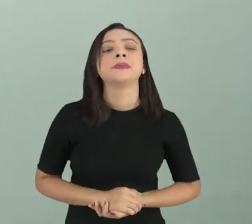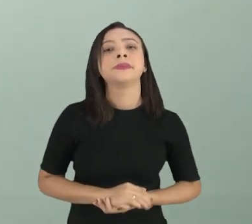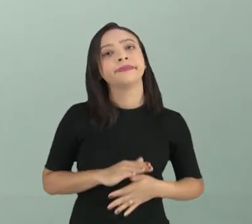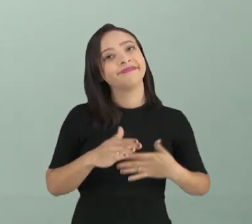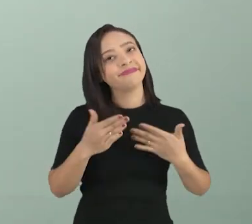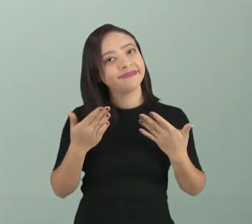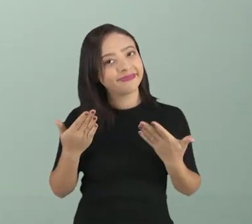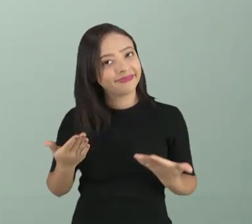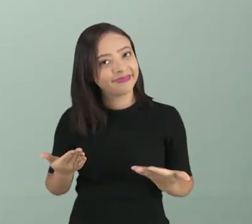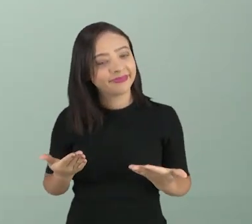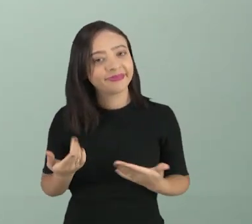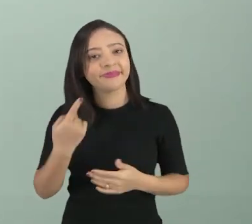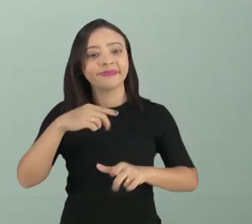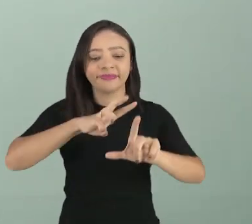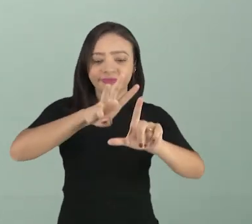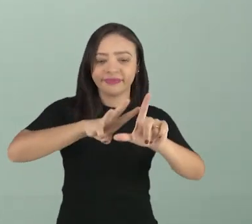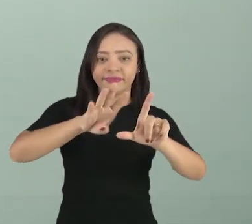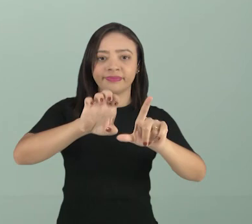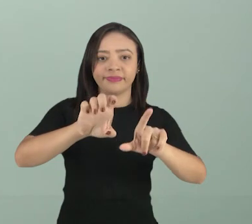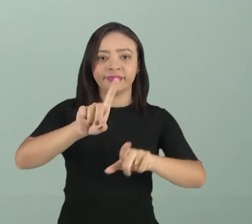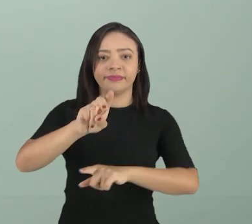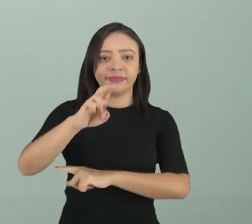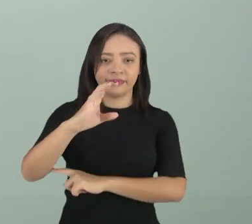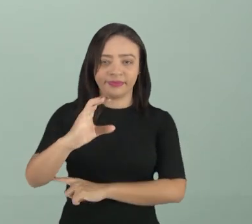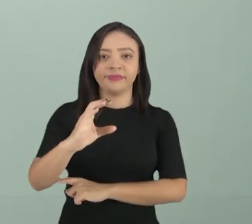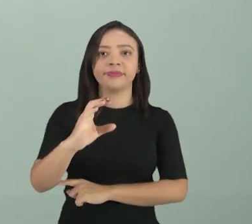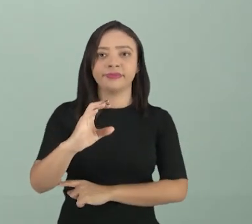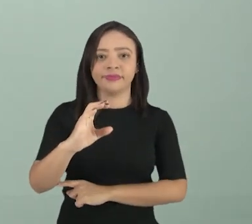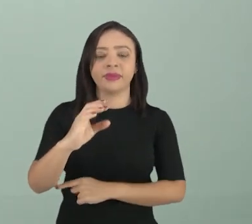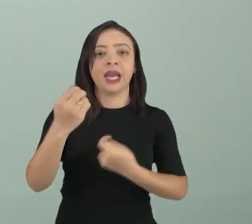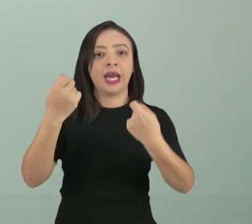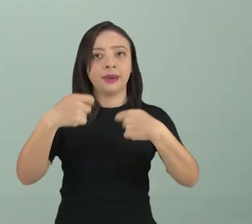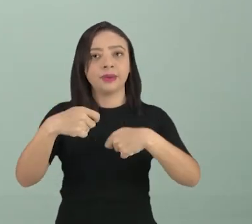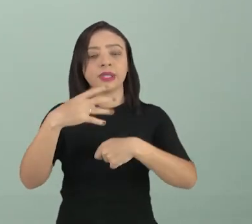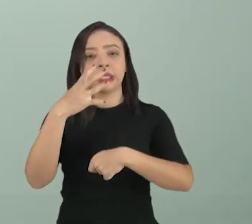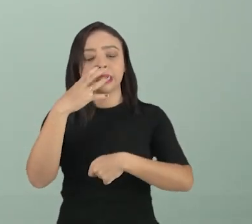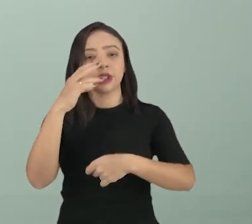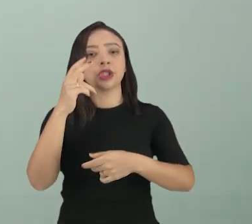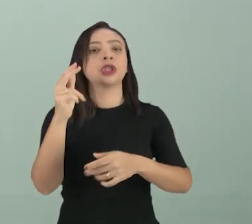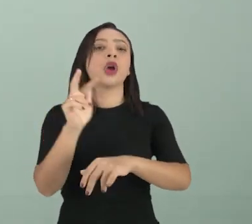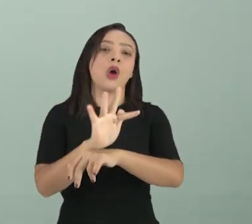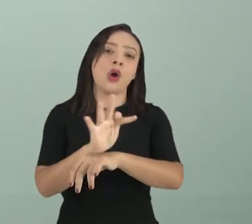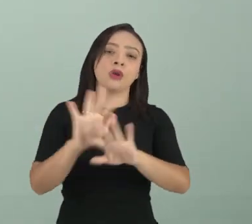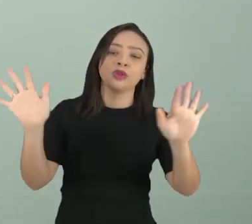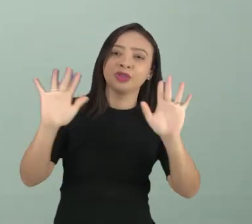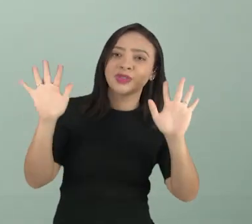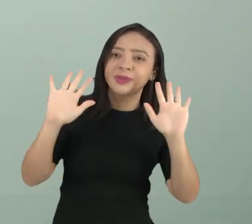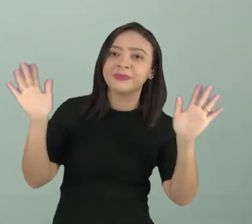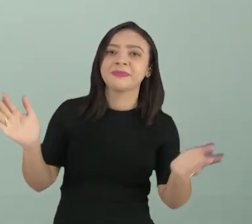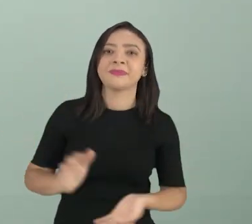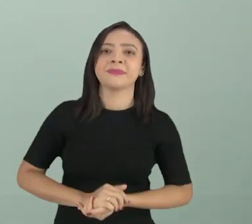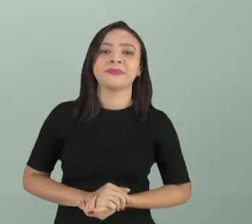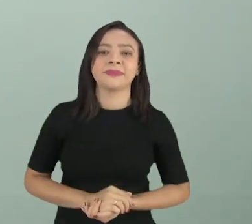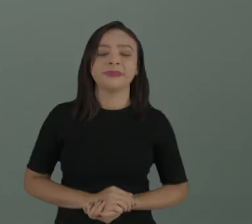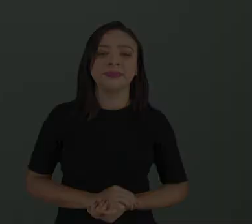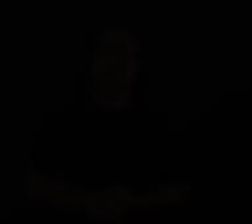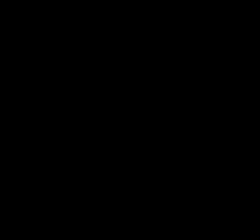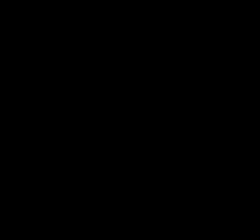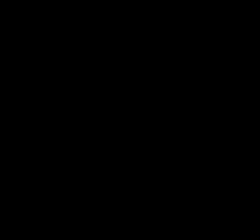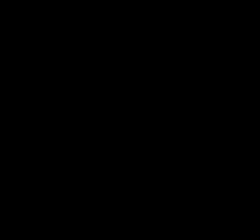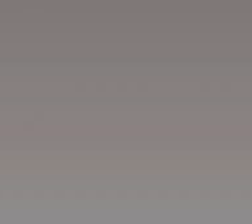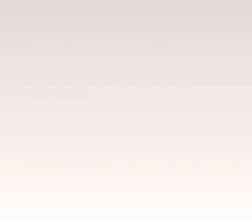não mais acesse o nosso portal e para assistir os nossos vídeos tchau tchau e até logo